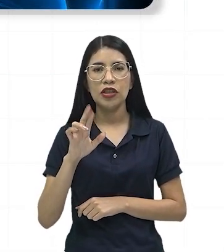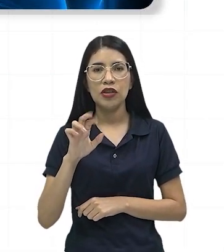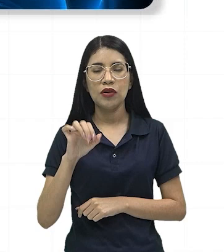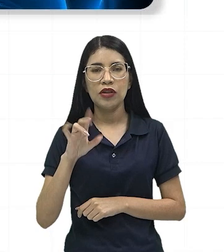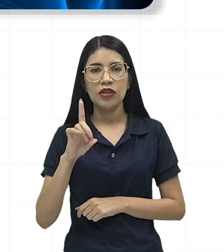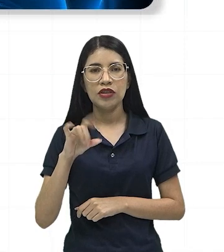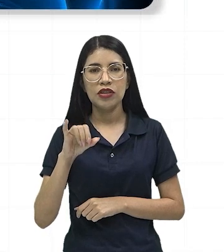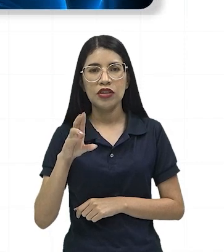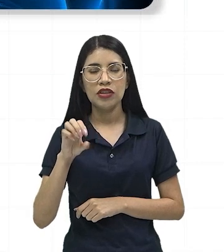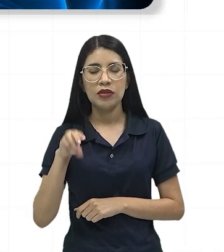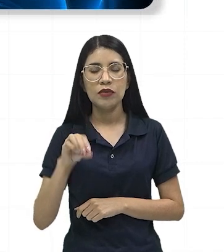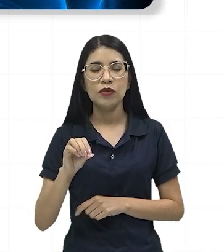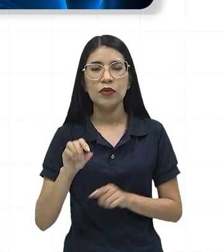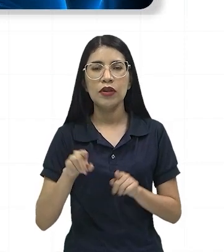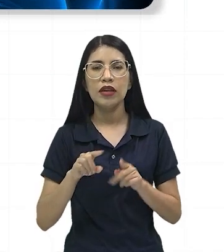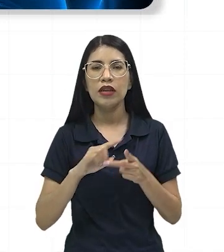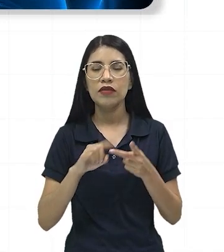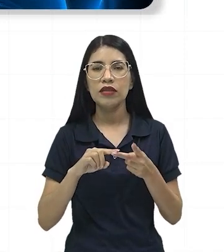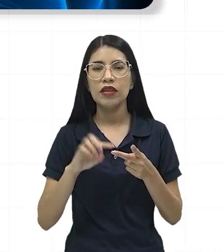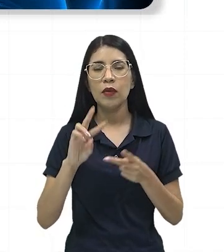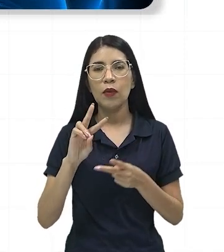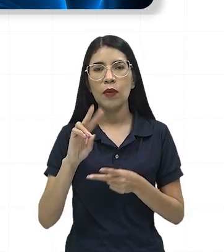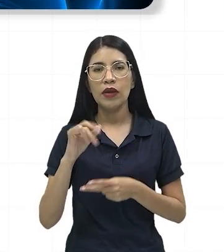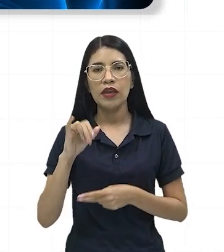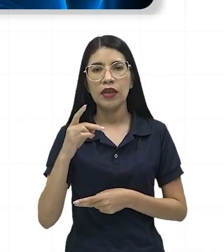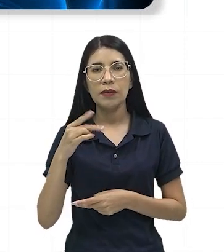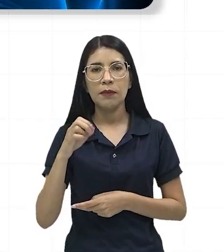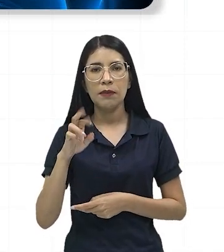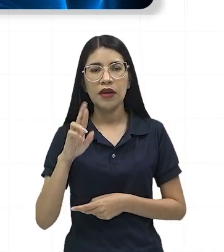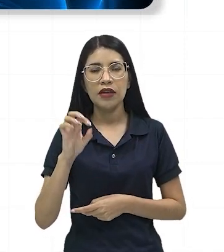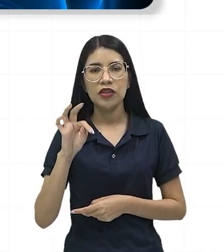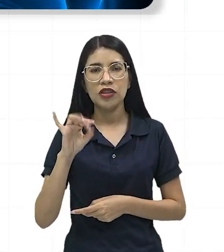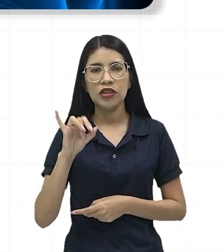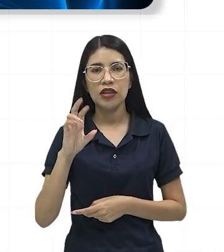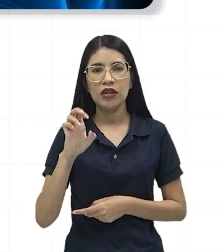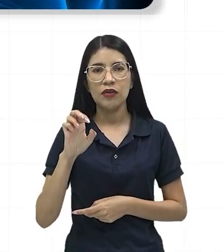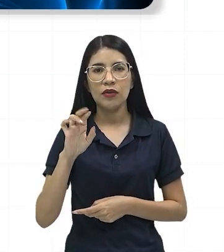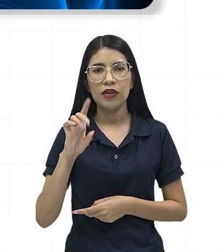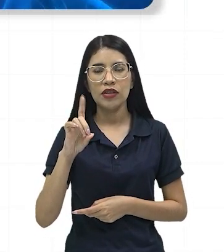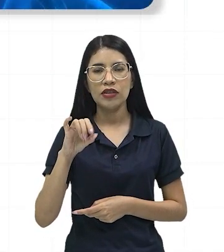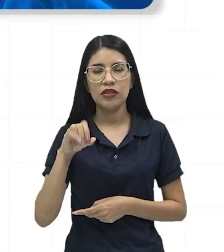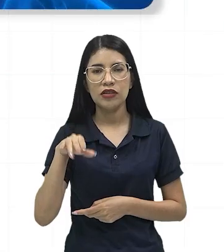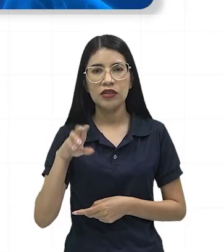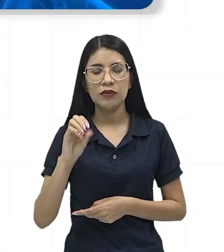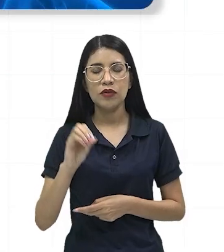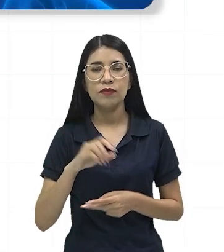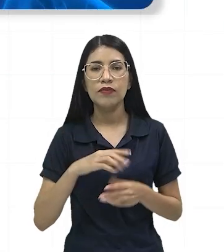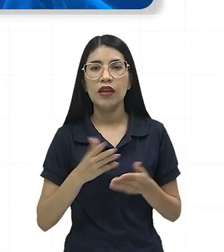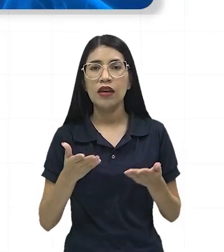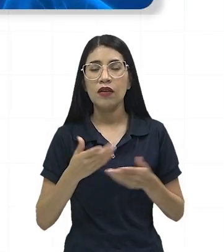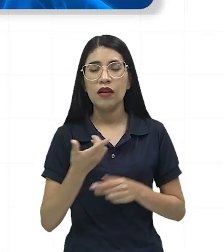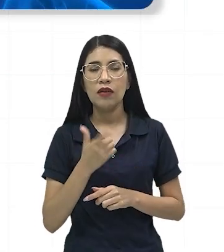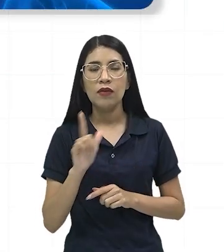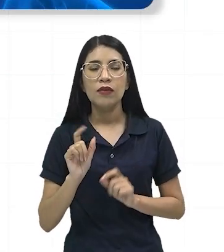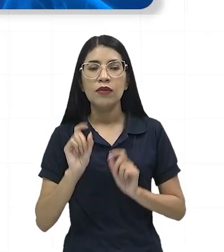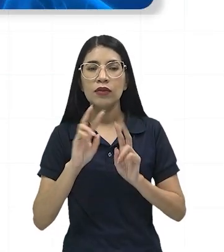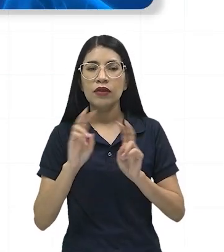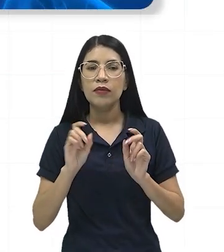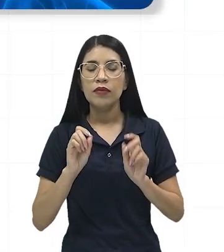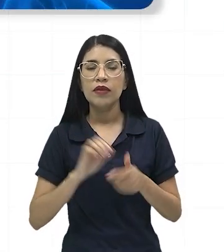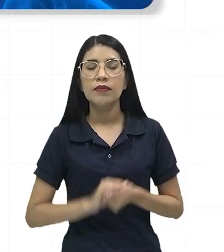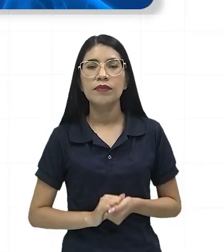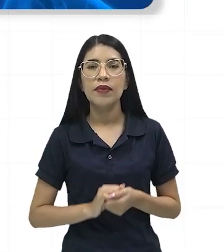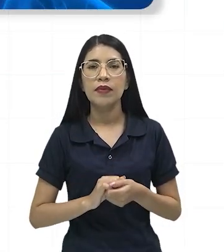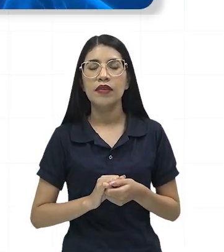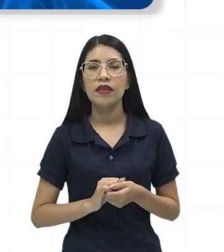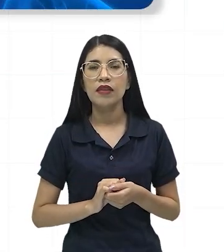o hipotireoidismo, certo? Vamos aí agora ver a paratireoide, né? Que são essas glândulas